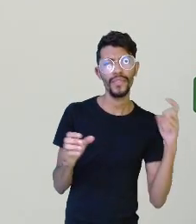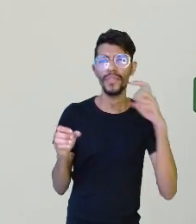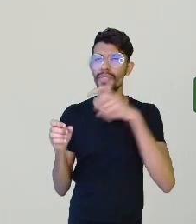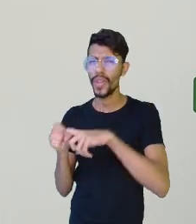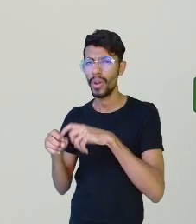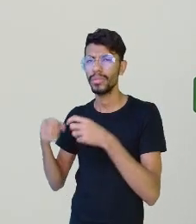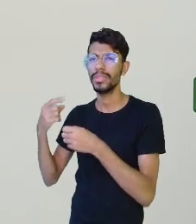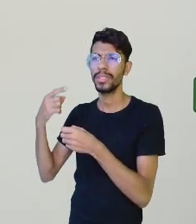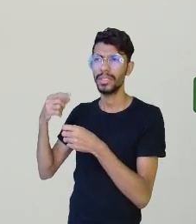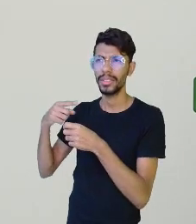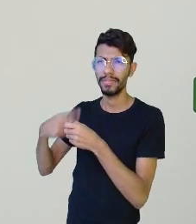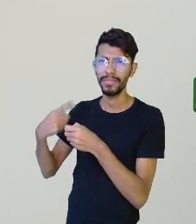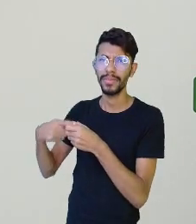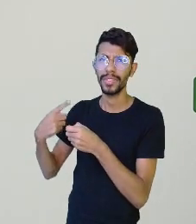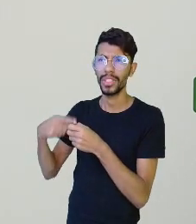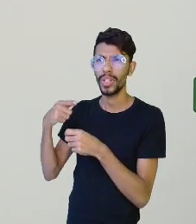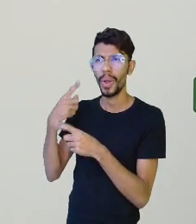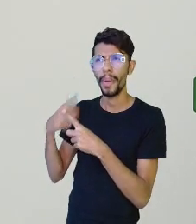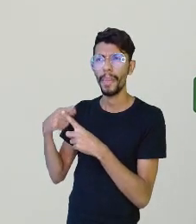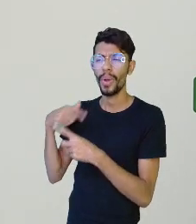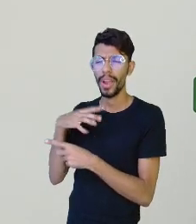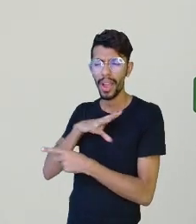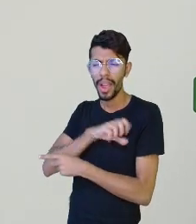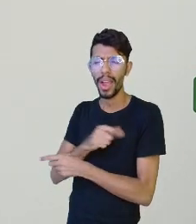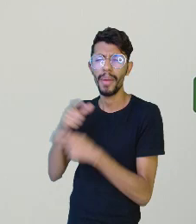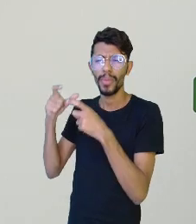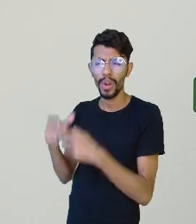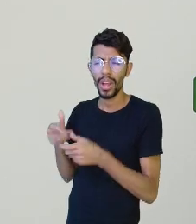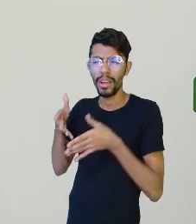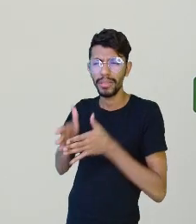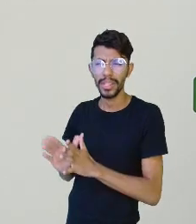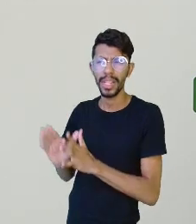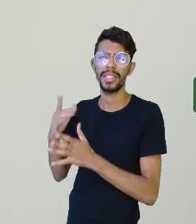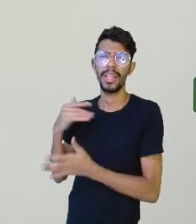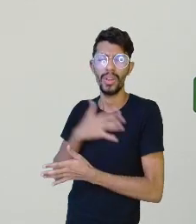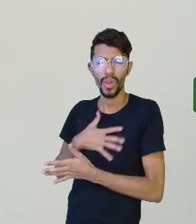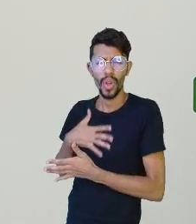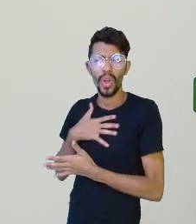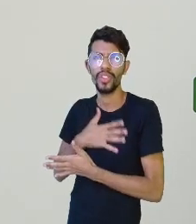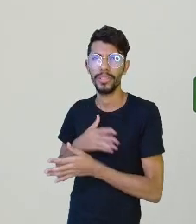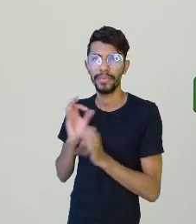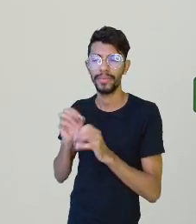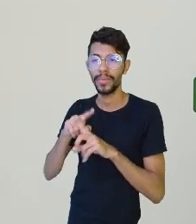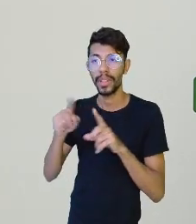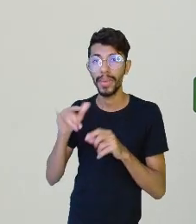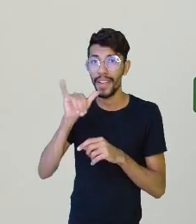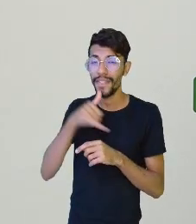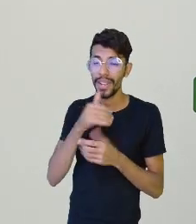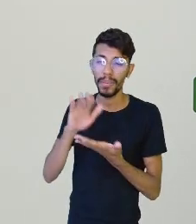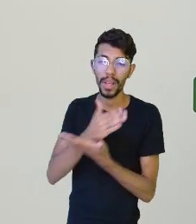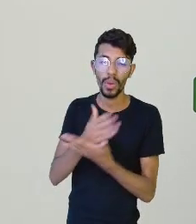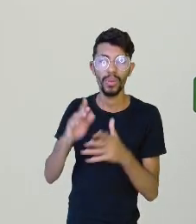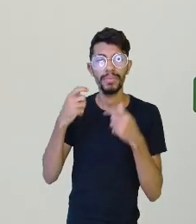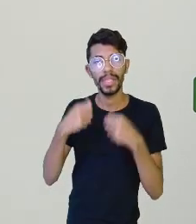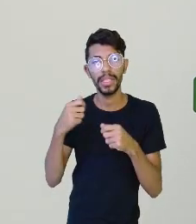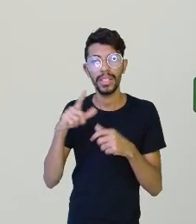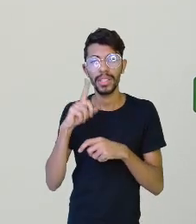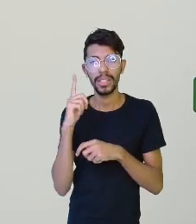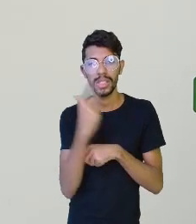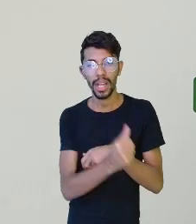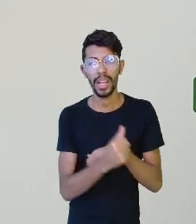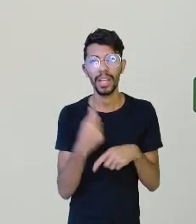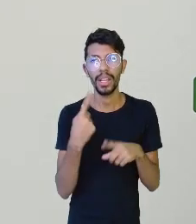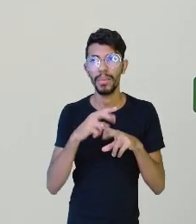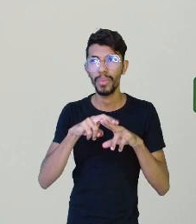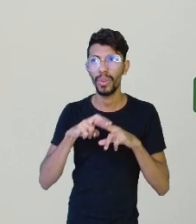vive, né? Quem não ama? É tão bom a gente estar no lugar que a gente nasceu, que a gente se sente bem, mas infelizmente muitos têm que sair por conta